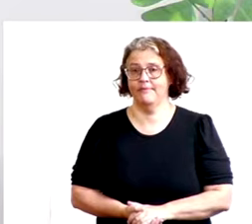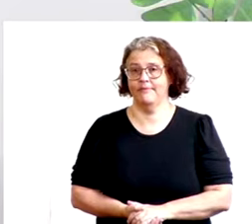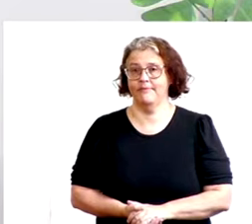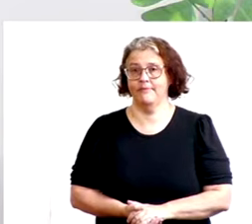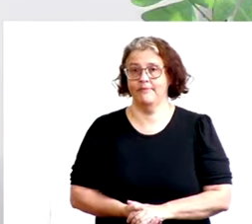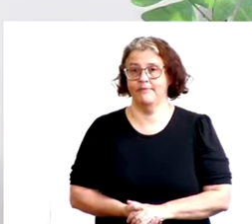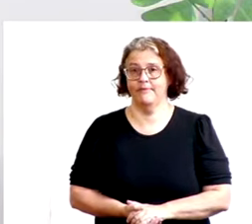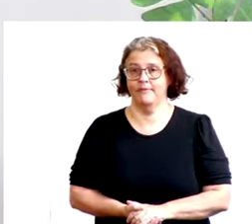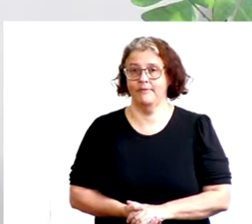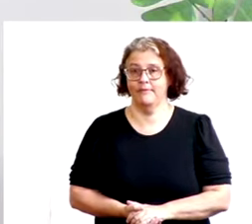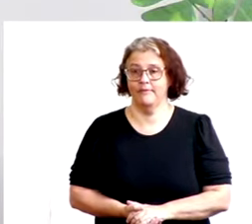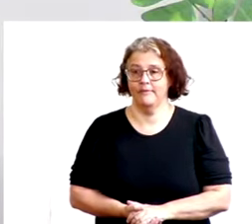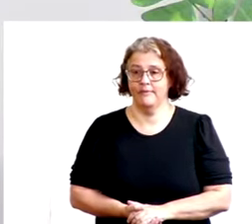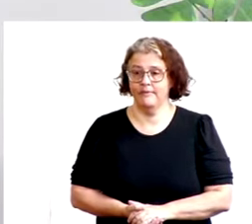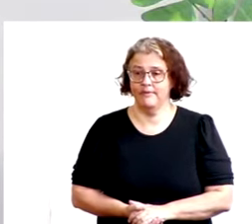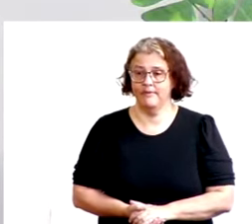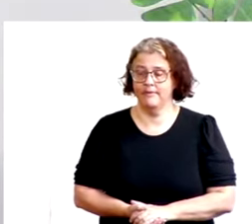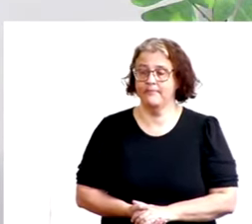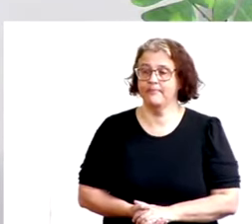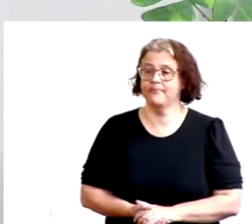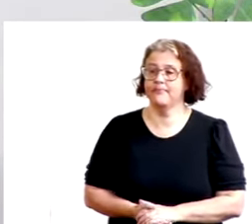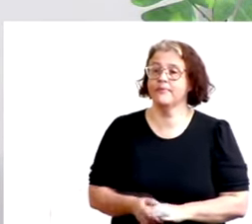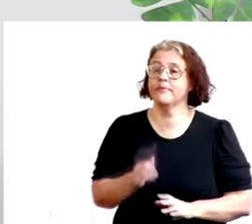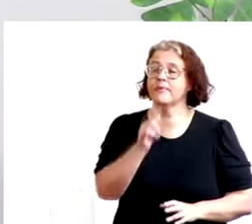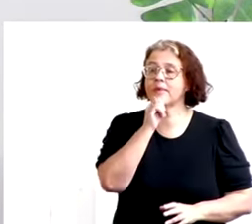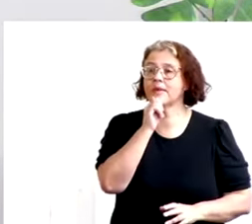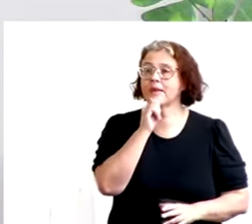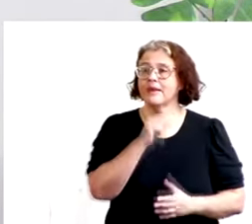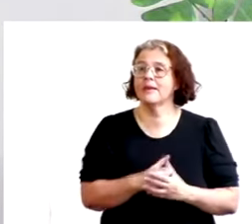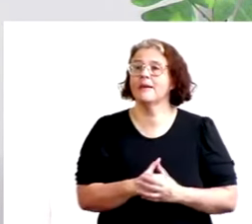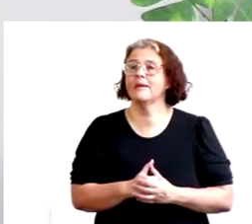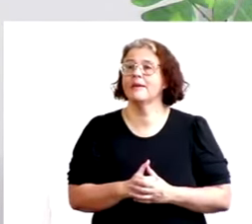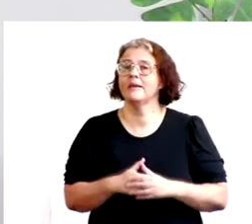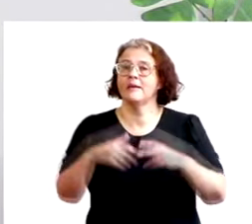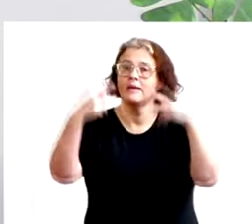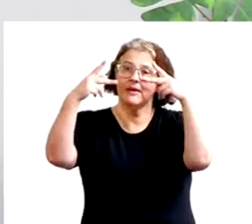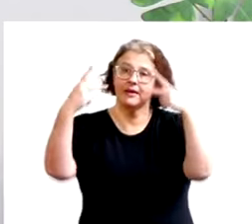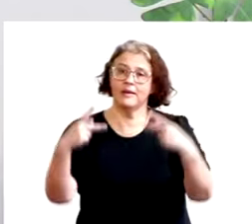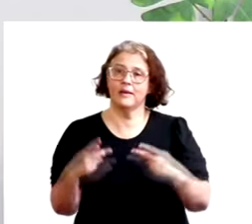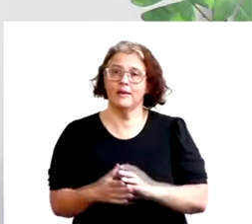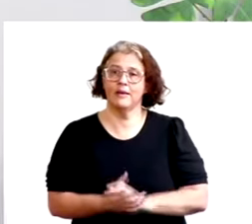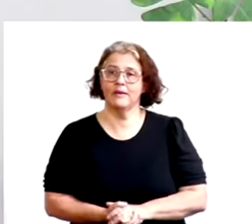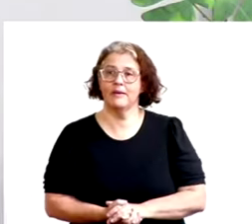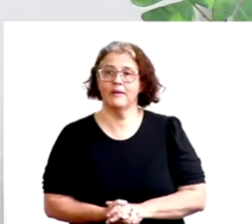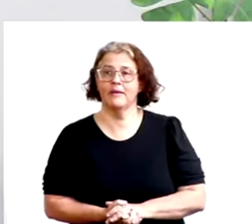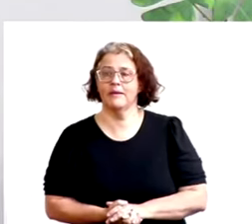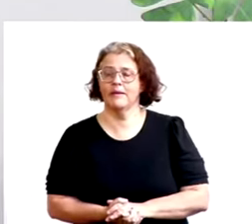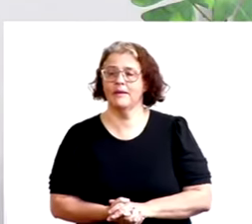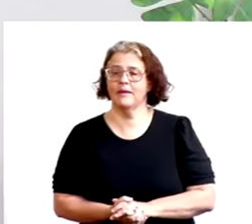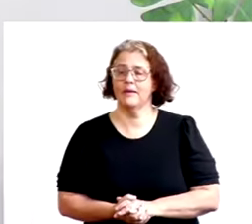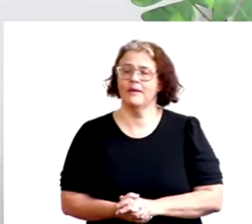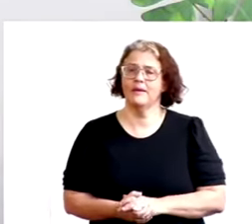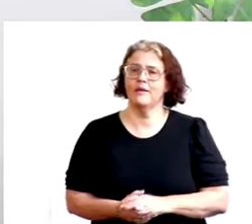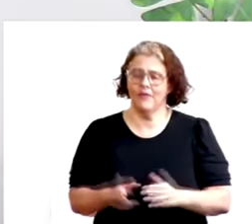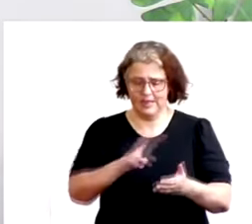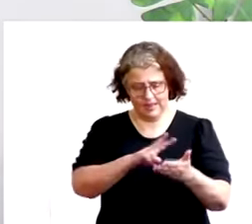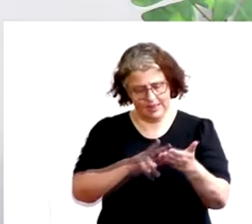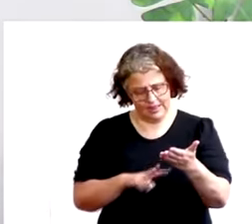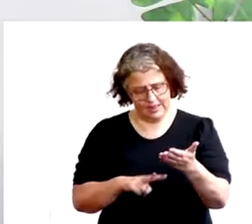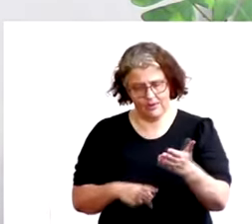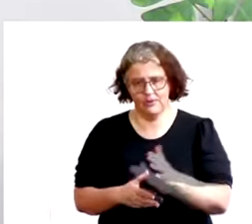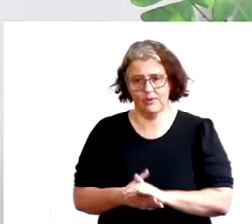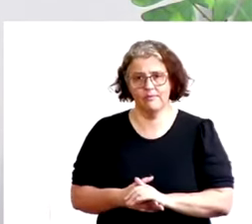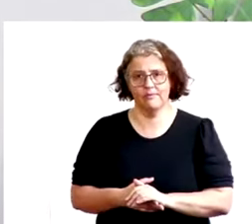de uma forma exemplar não é assim que alguns artistas e poetas fazem eles fazem uma leitura da realidade e